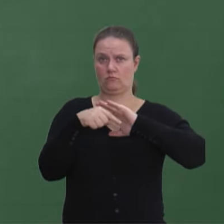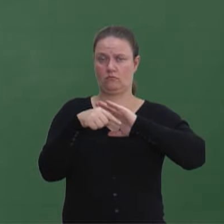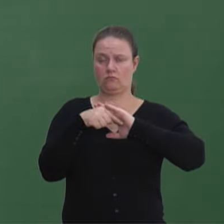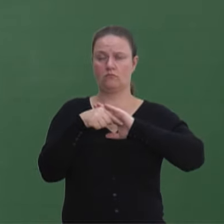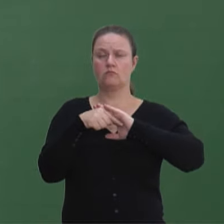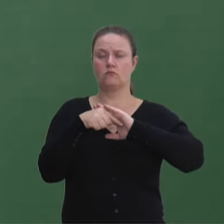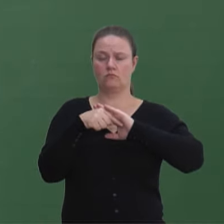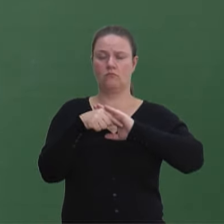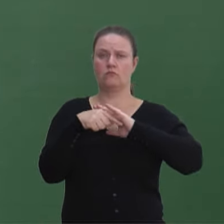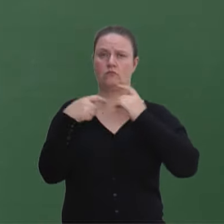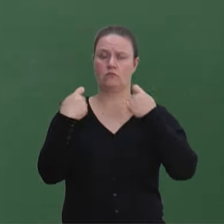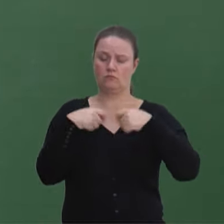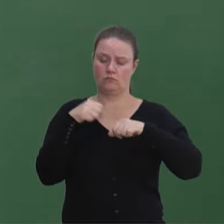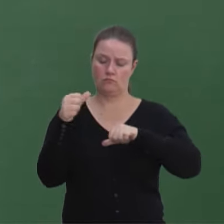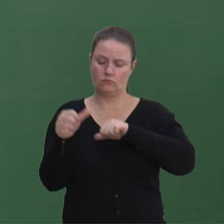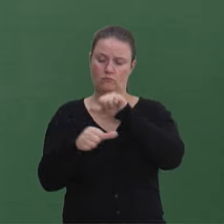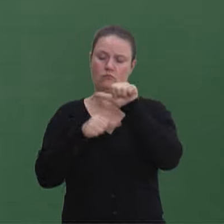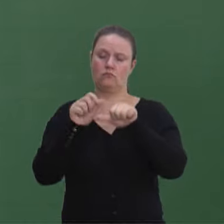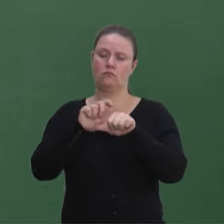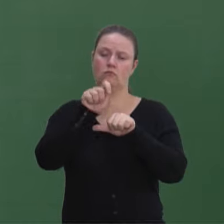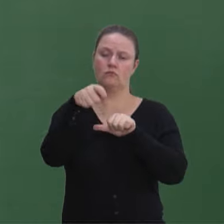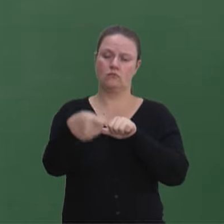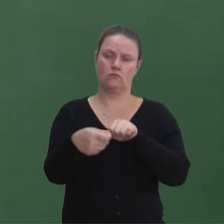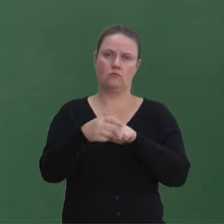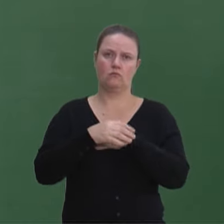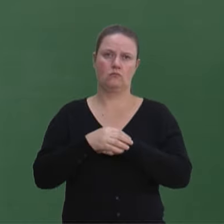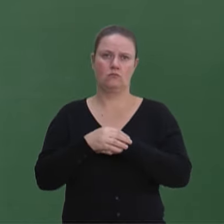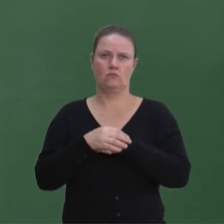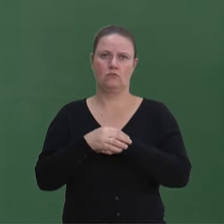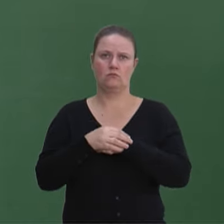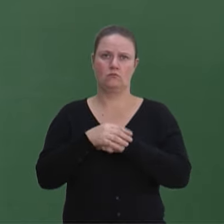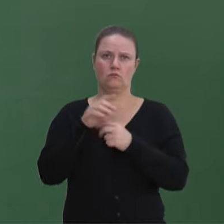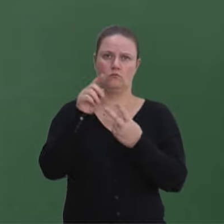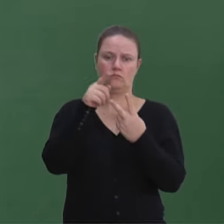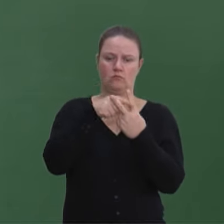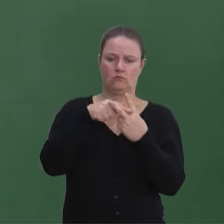eu tenho que inverter o sinal. Vou ficar com menos raiz de